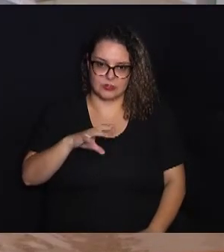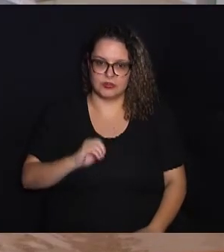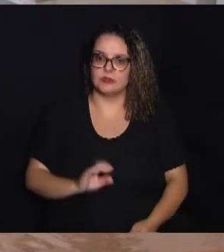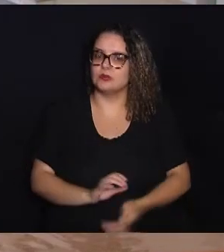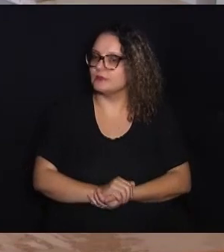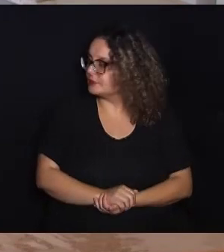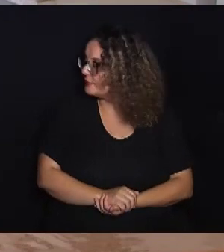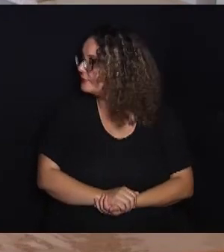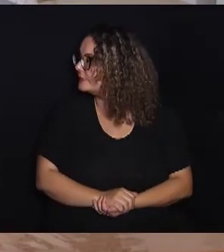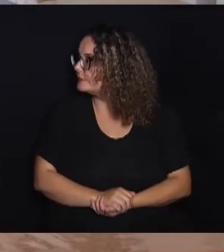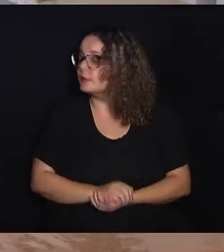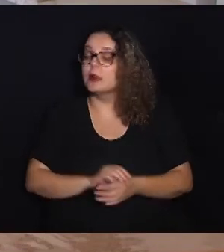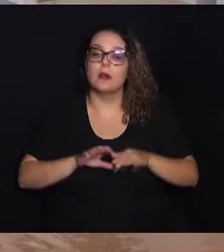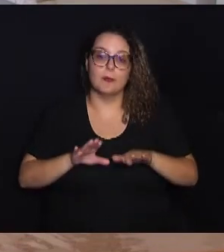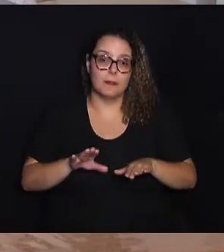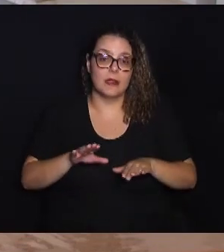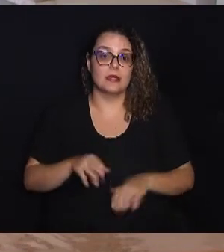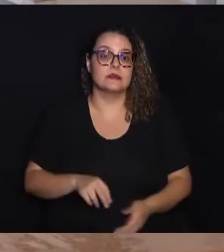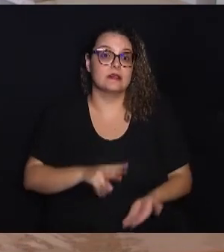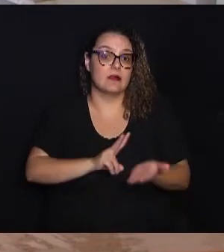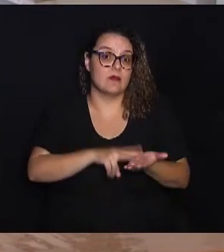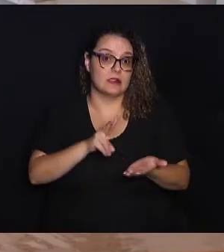Então, a gente vai